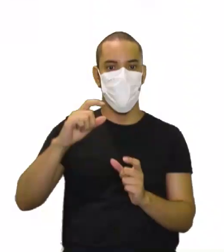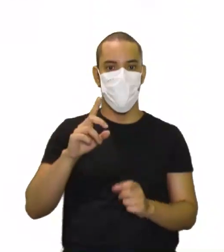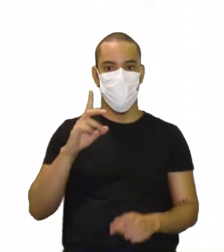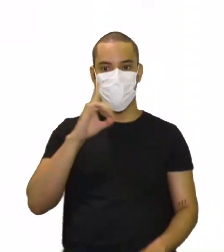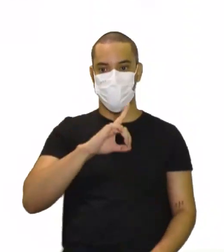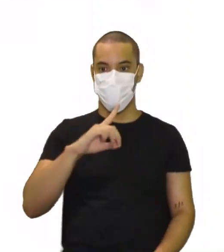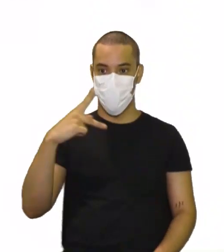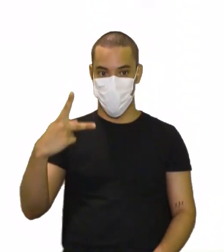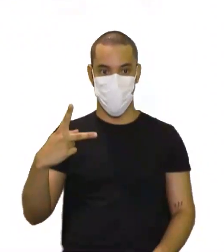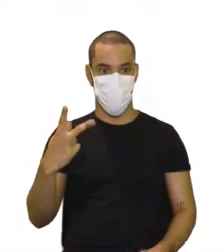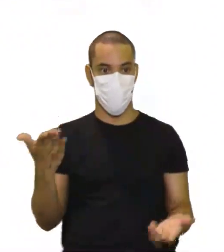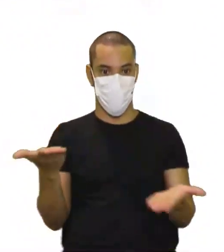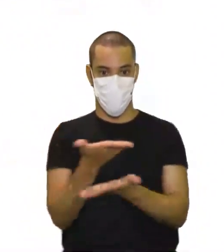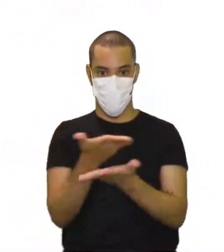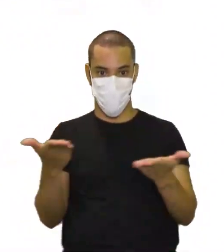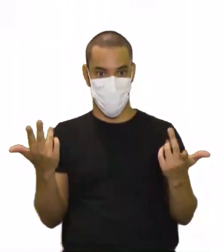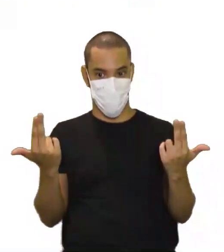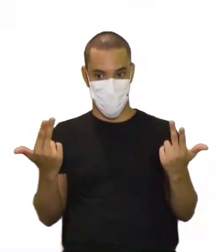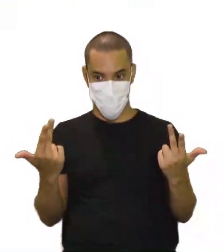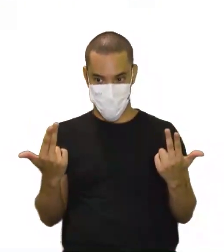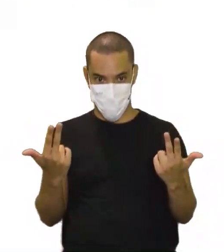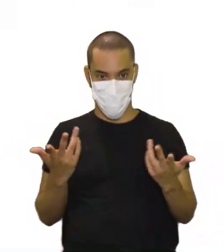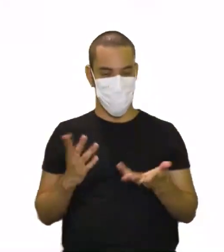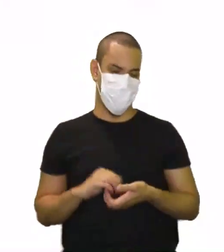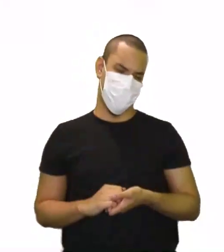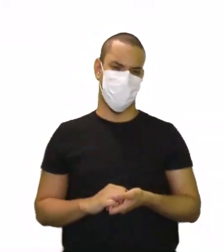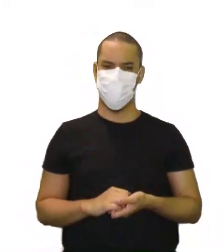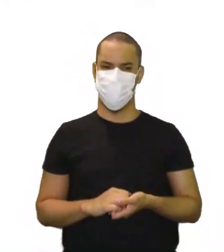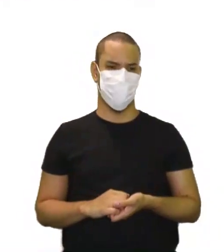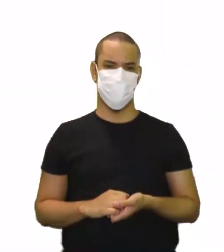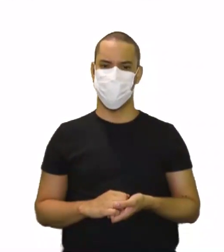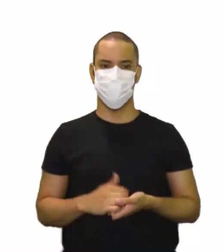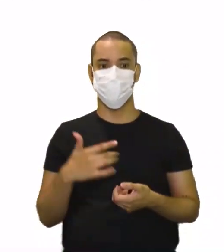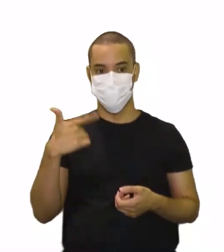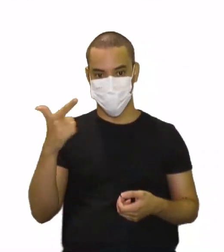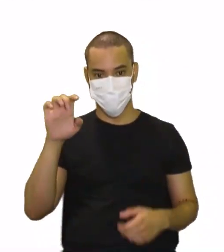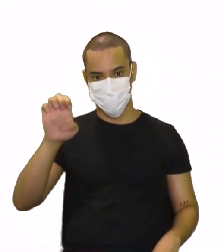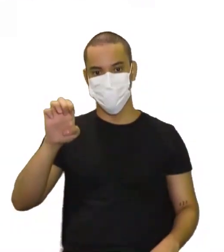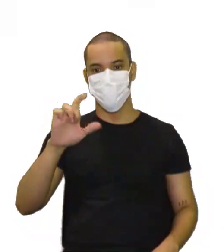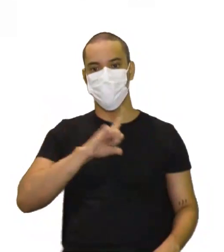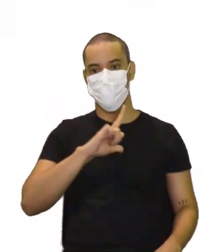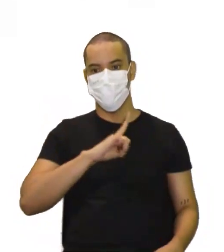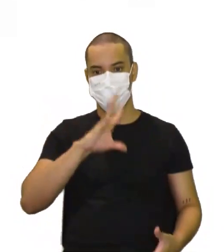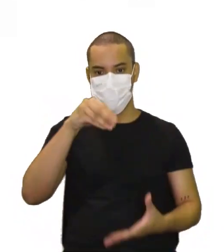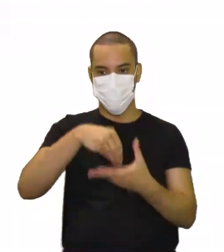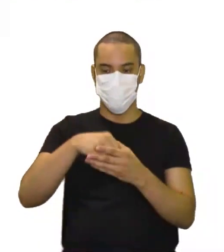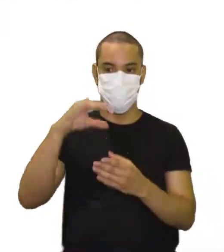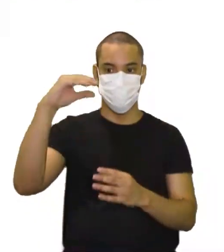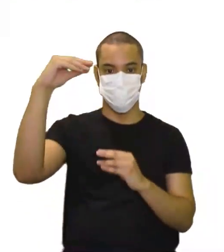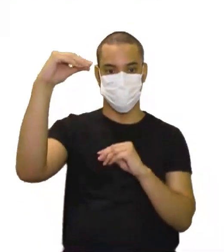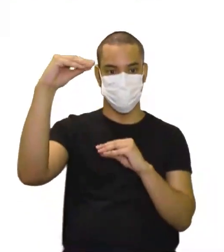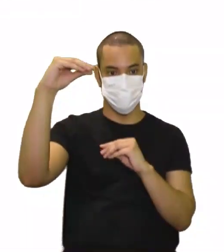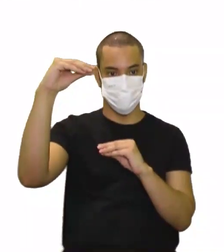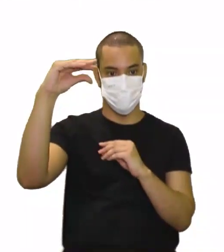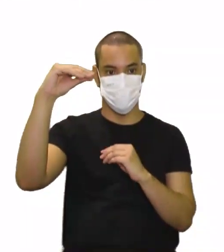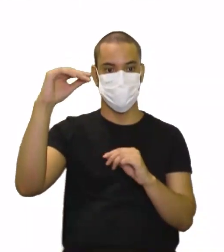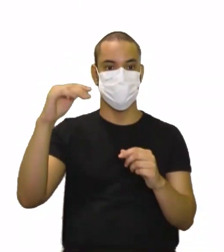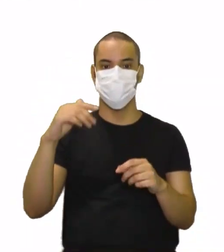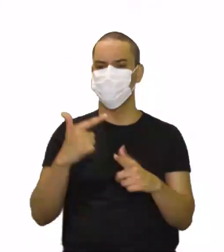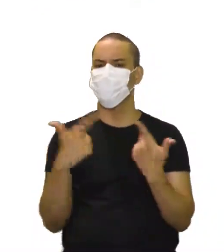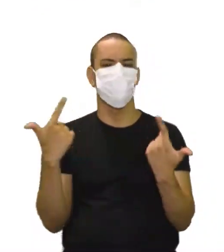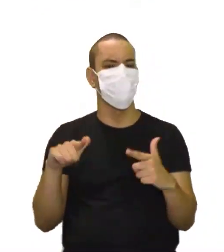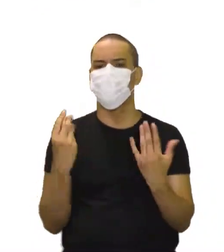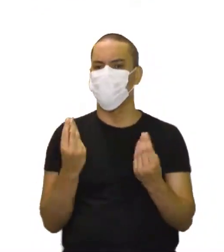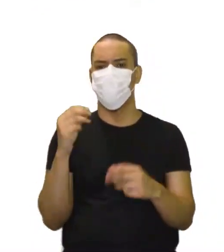diferença de potencial entre as extremidades da barra. As cargas permanecem nas extremidades da barra, não tem como